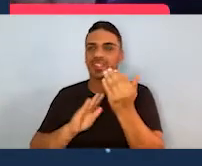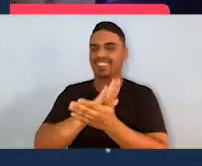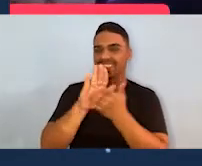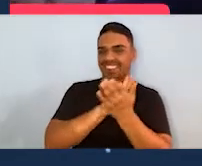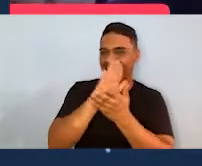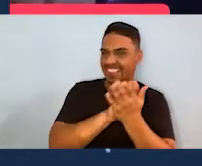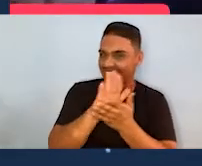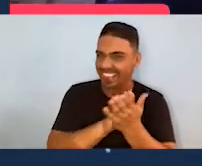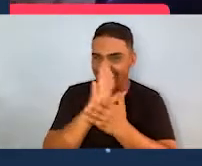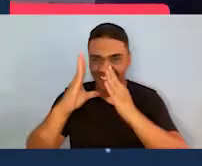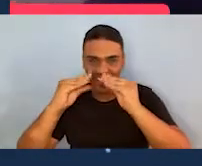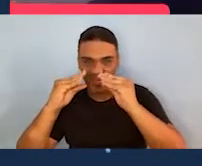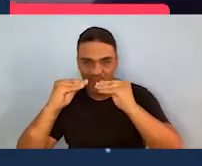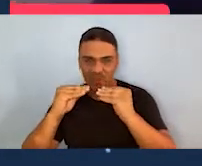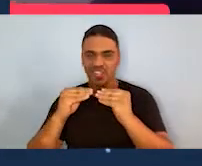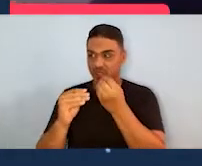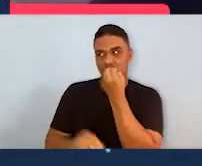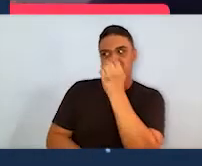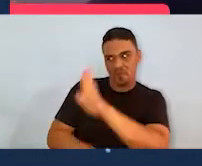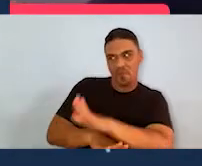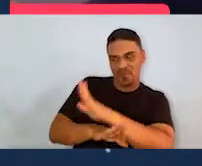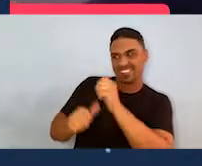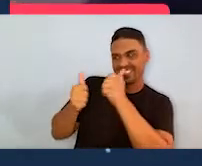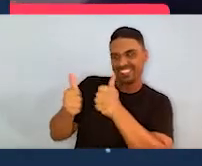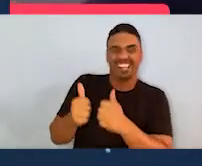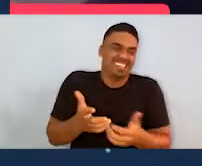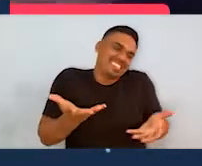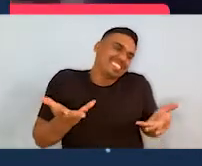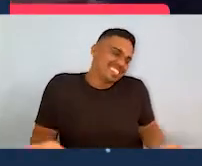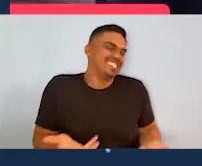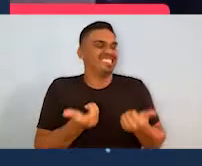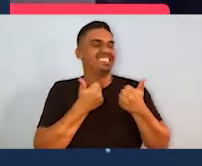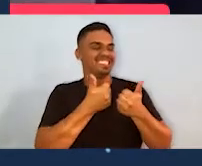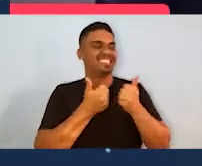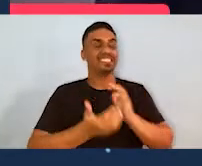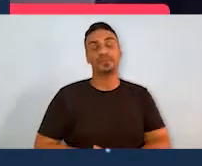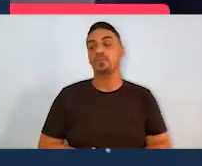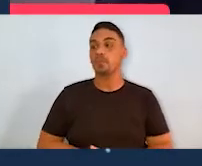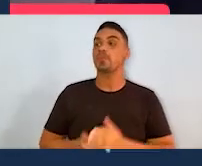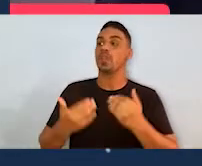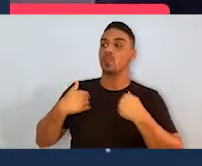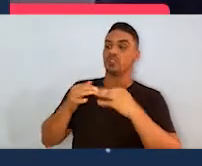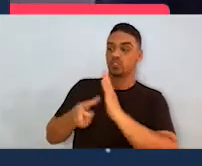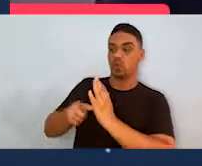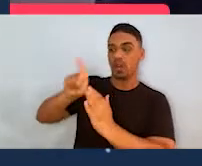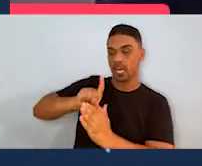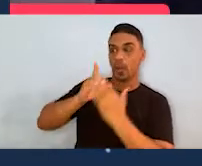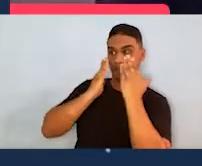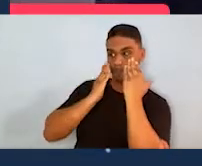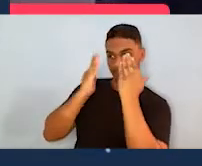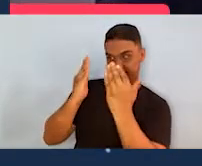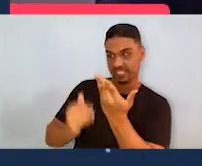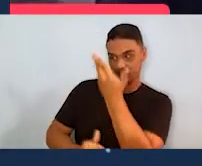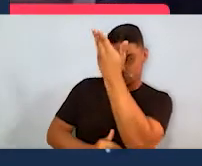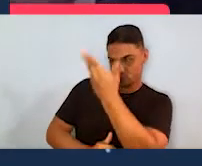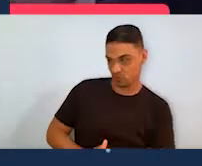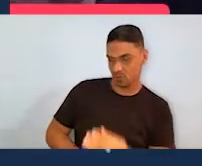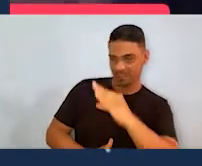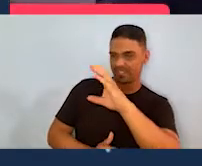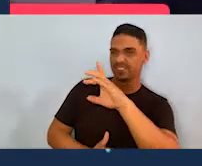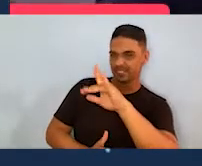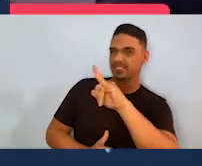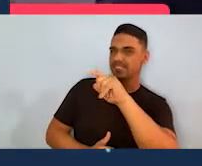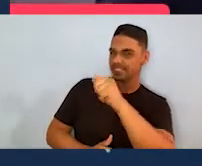vai ser boa tarde por enquanto ainda, tá? Eu fiz uma prévia apresentação sobre você, Cecília. Eu já vou